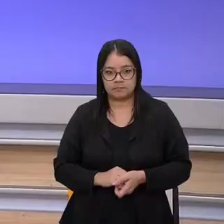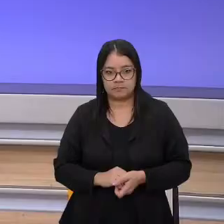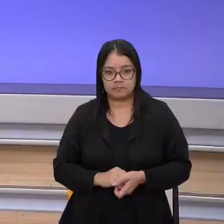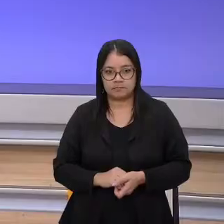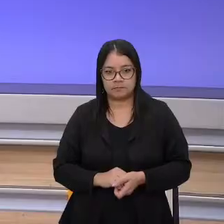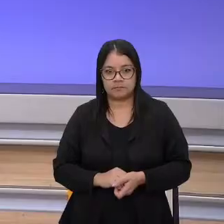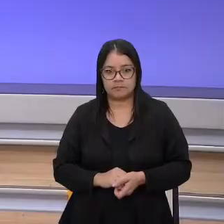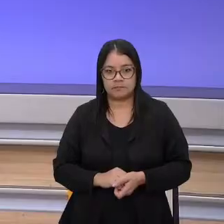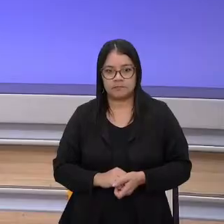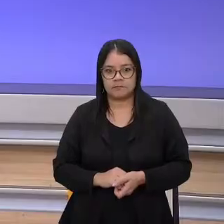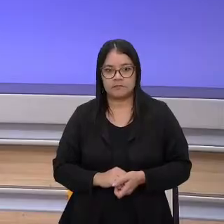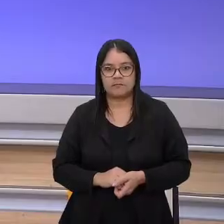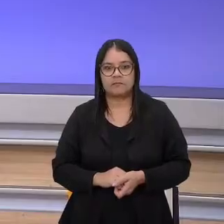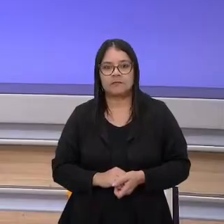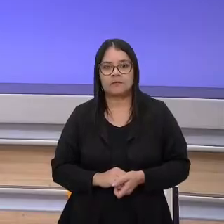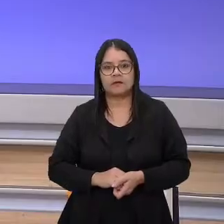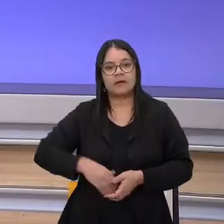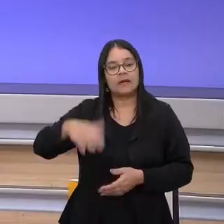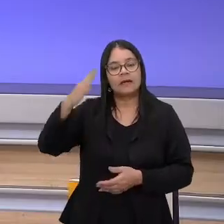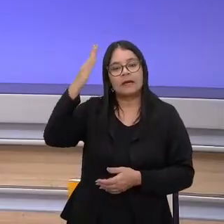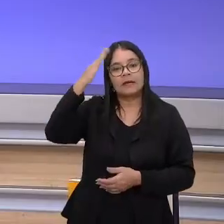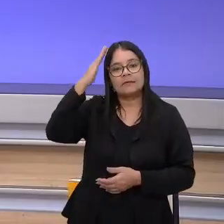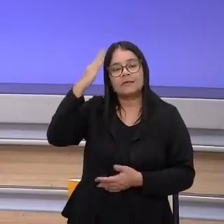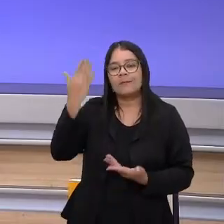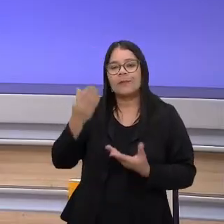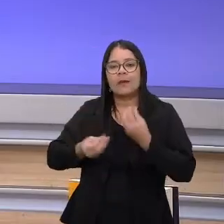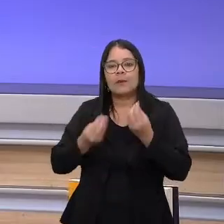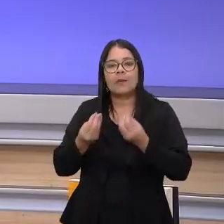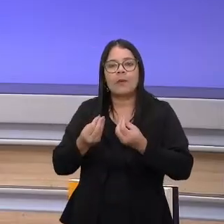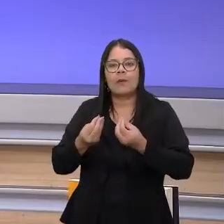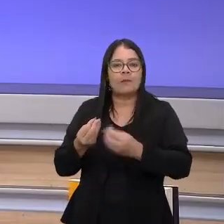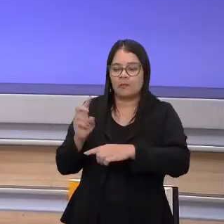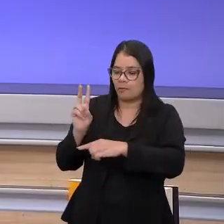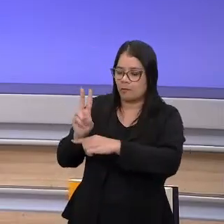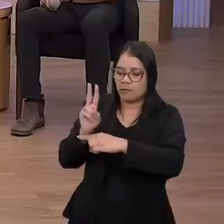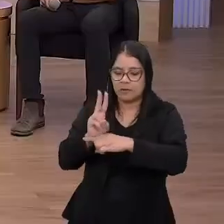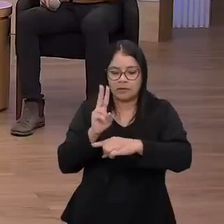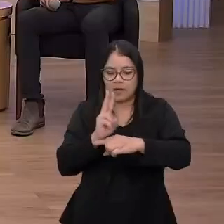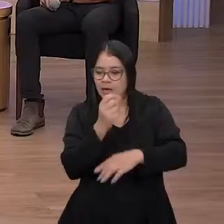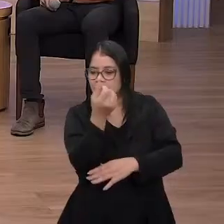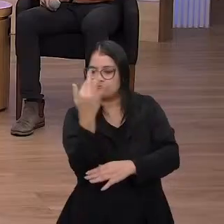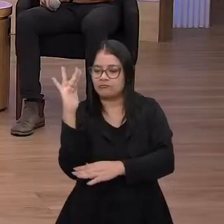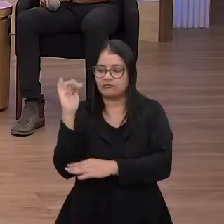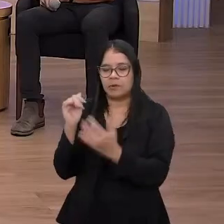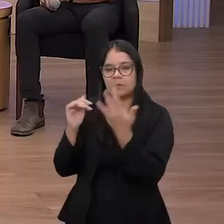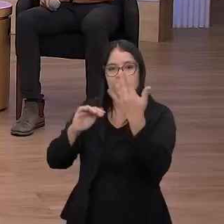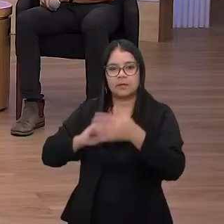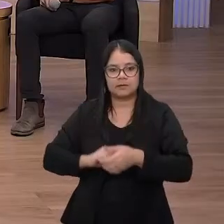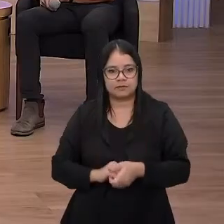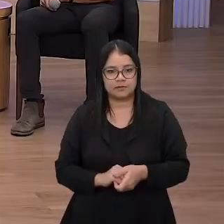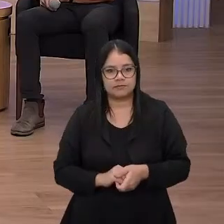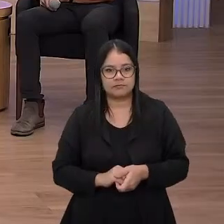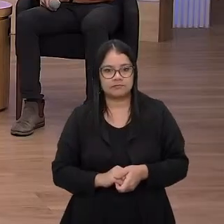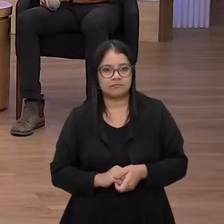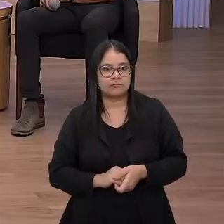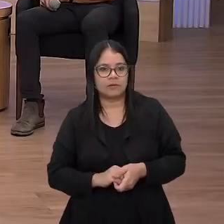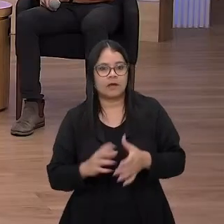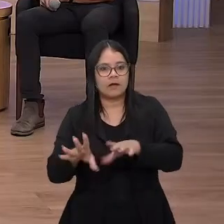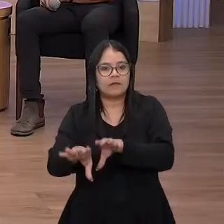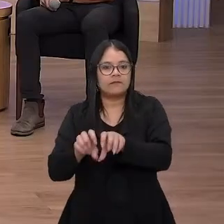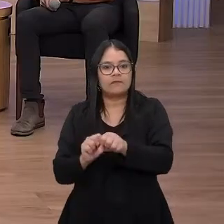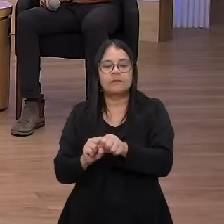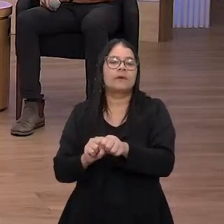citei a questão que eu só fui saber a questão da preservação ambiental quando eu entrei numa ETEC e fui me formar técnica